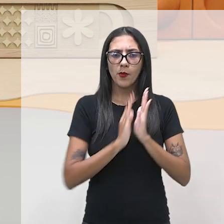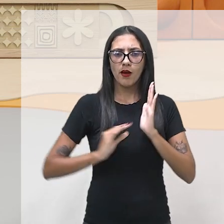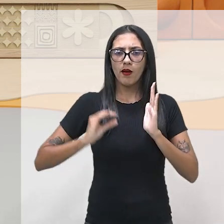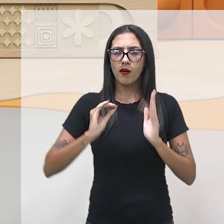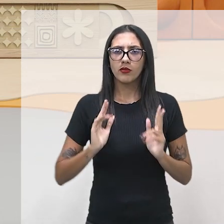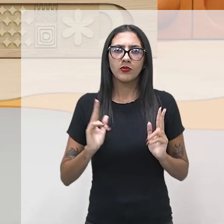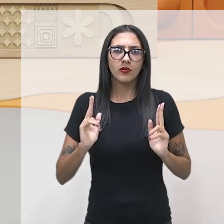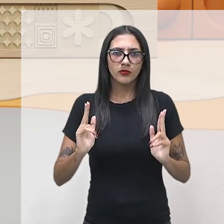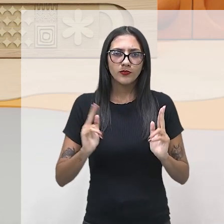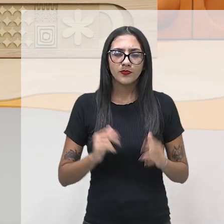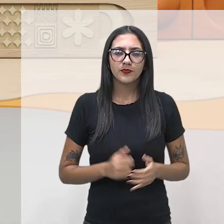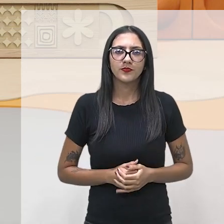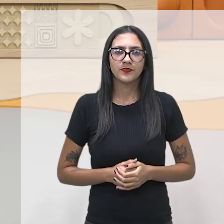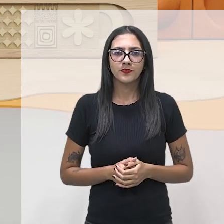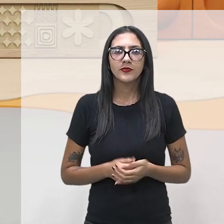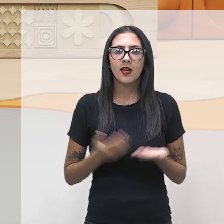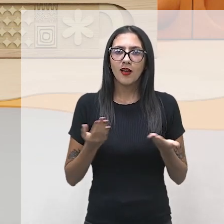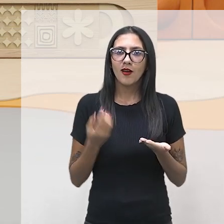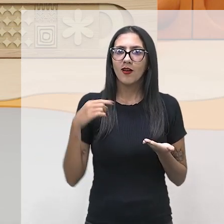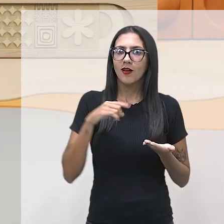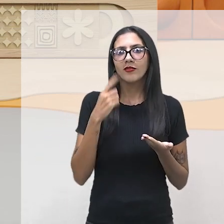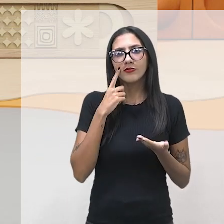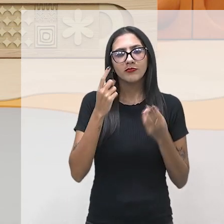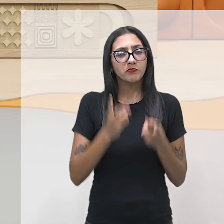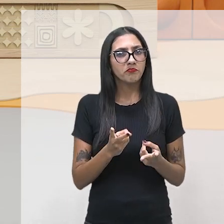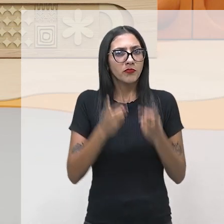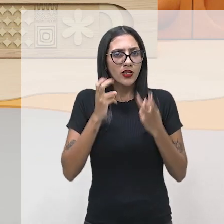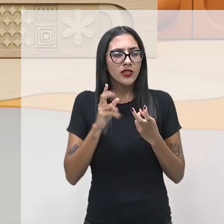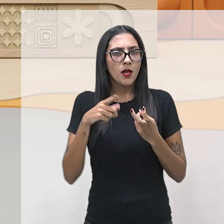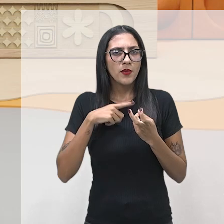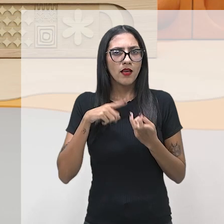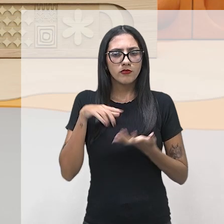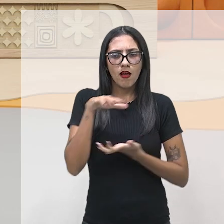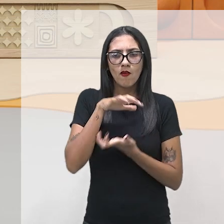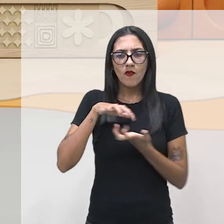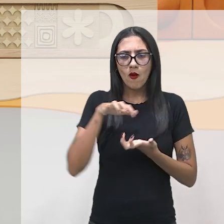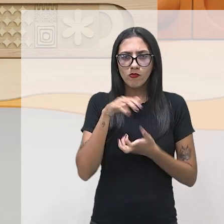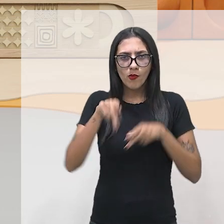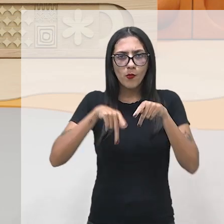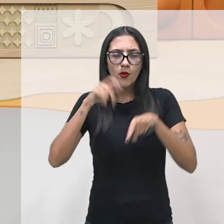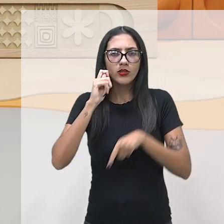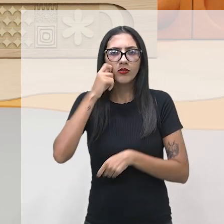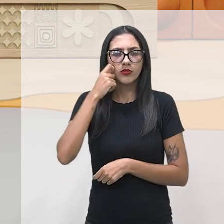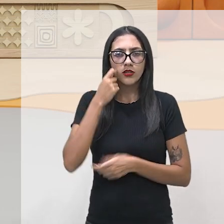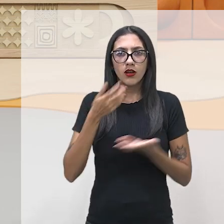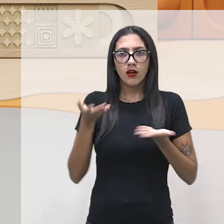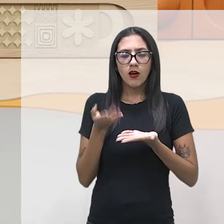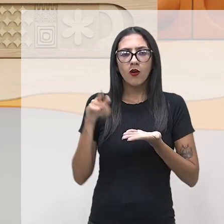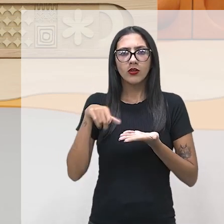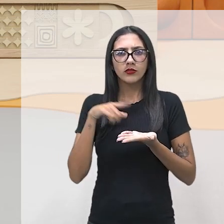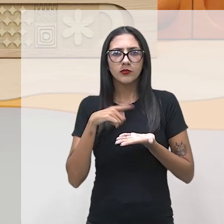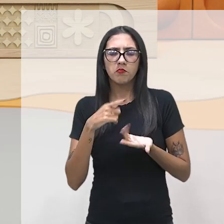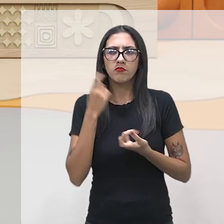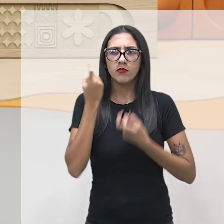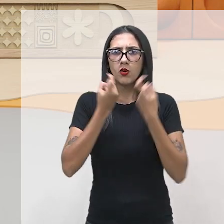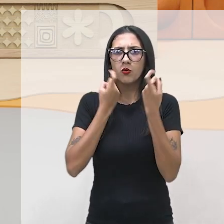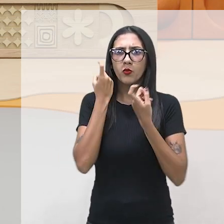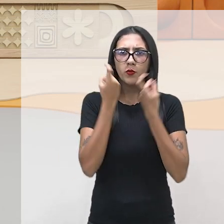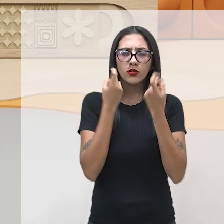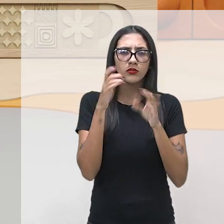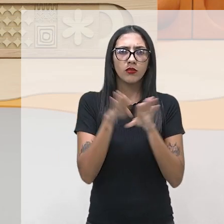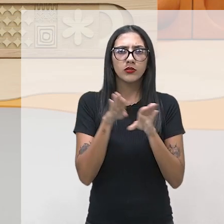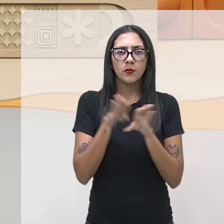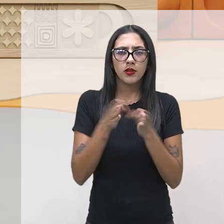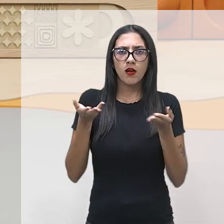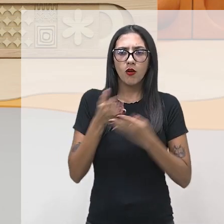fato, a repressão contra revoltas escravizadas aumentou muito, aumentou até a